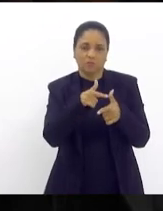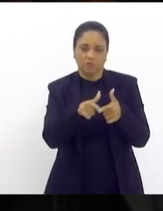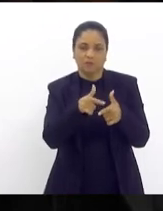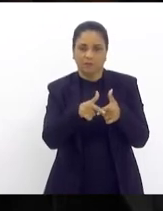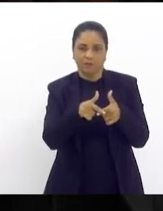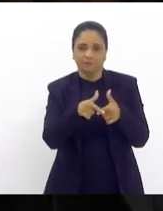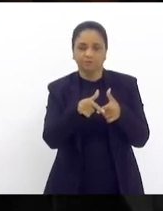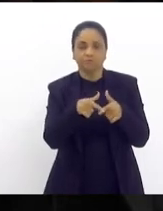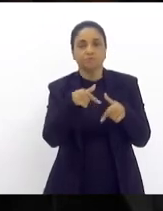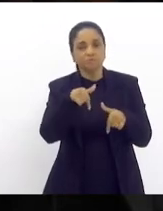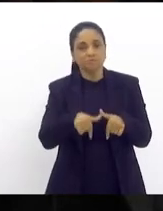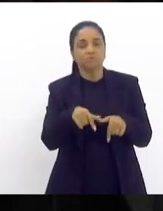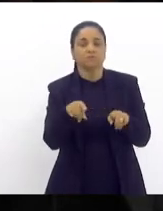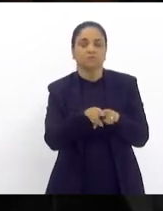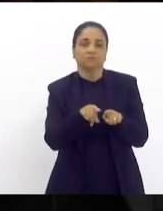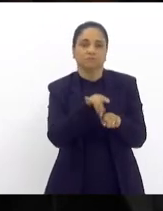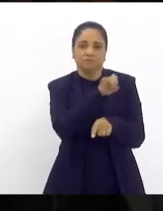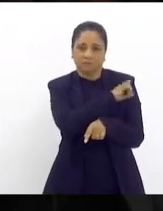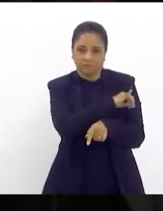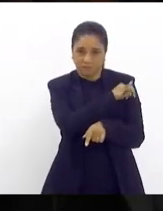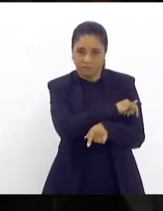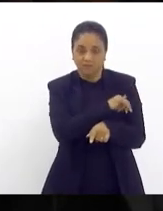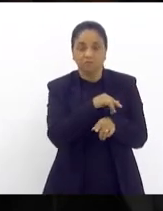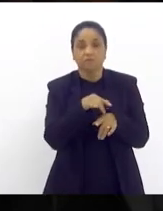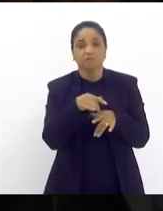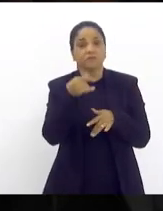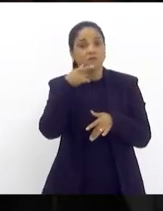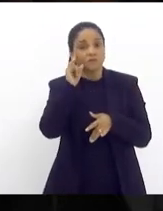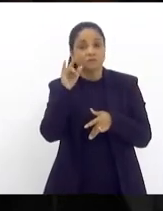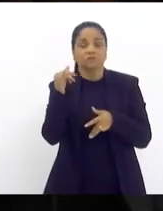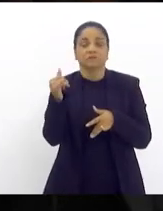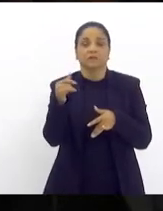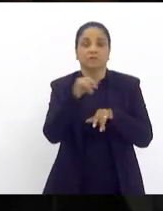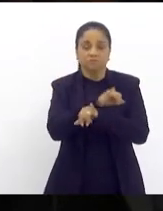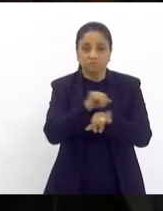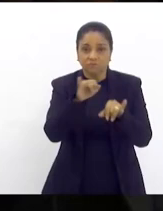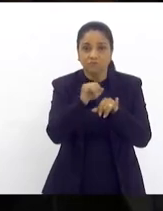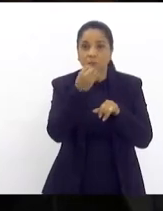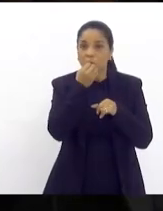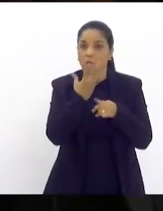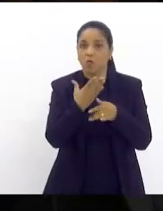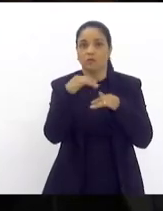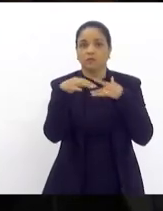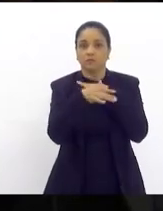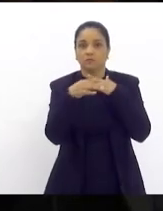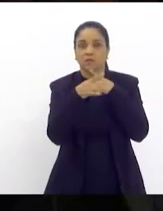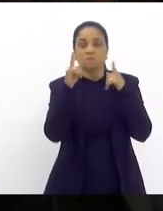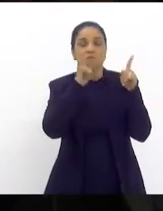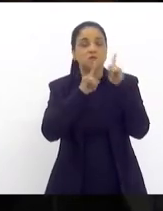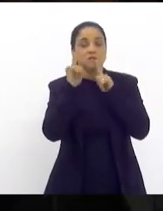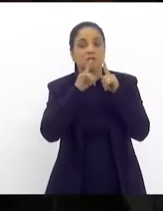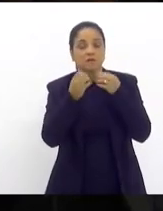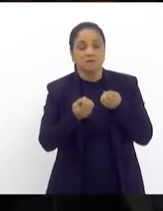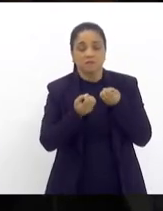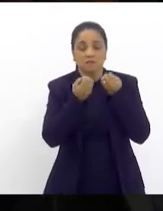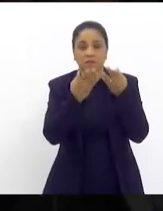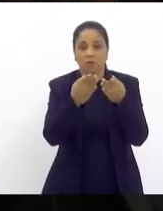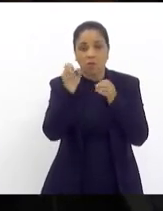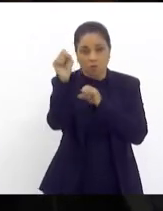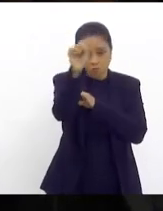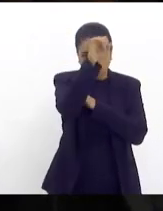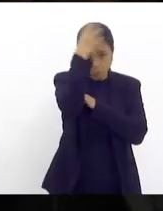e mais notícias boas nós tivemos ontem na cidade de Maricá a entrega da nova frota de ambulâncias